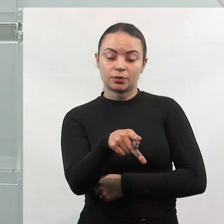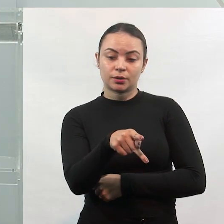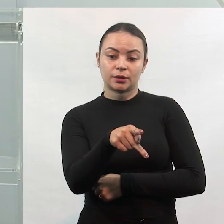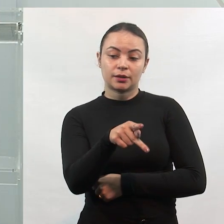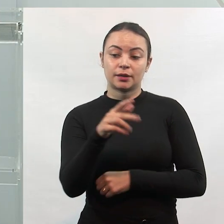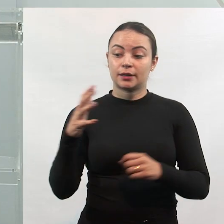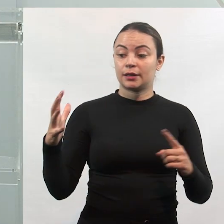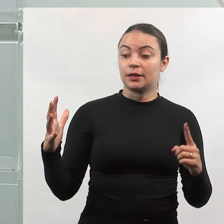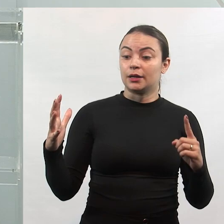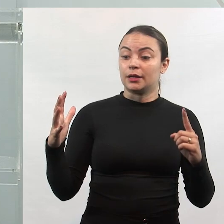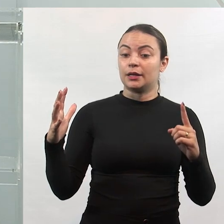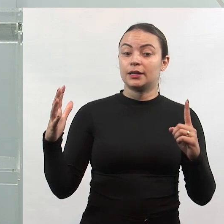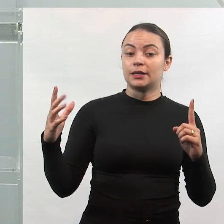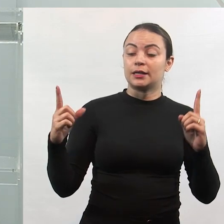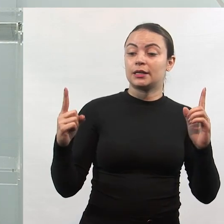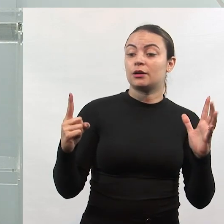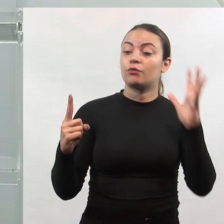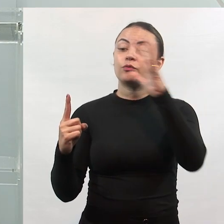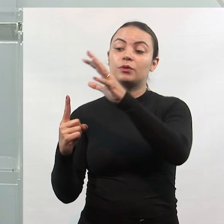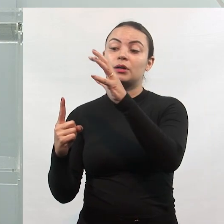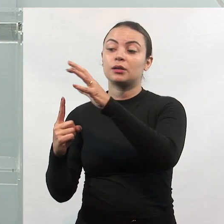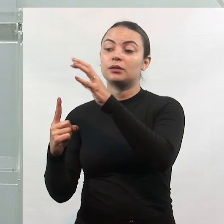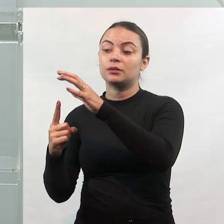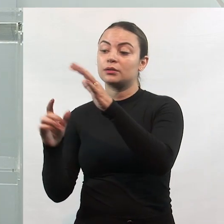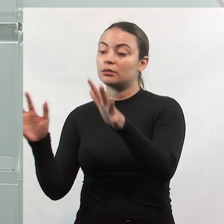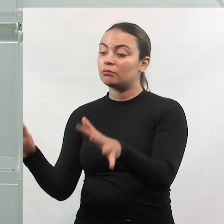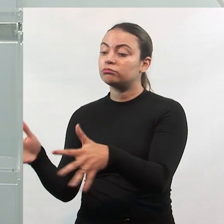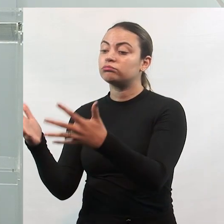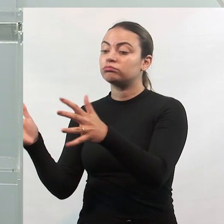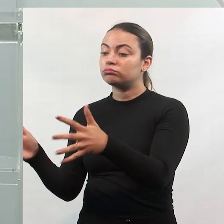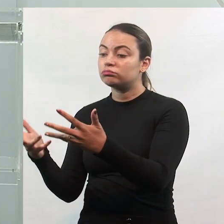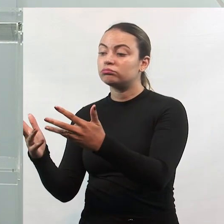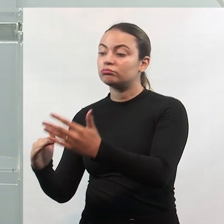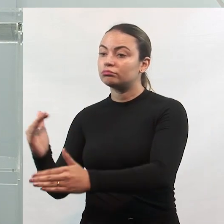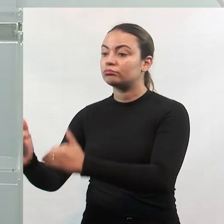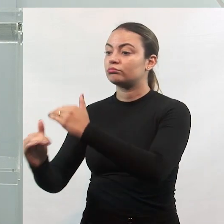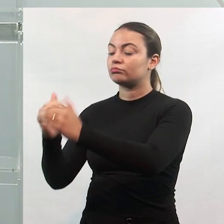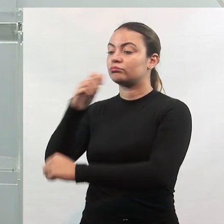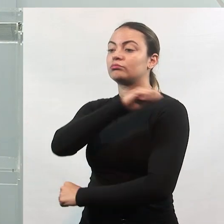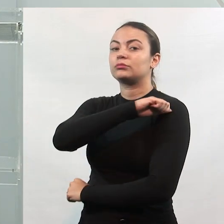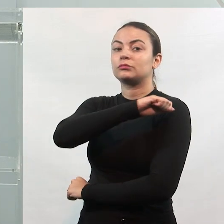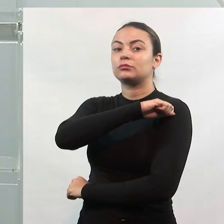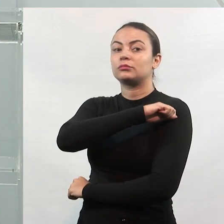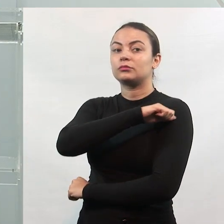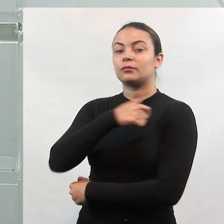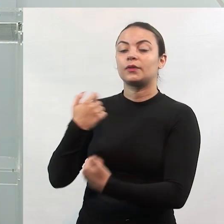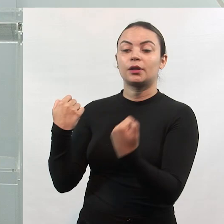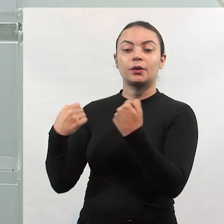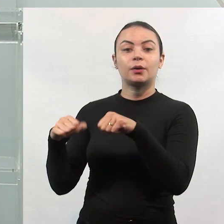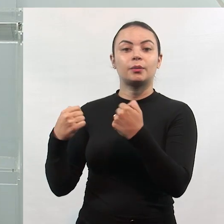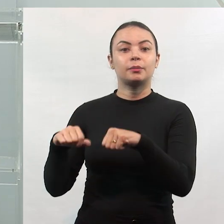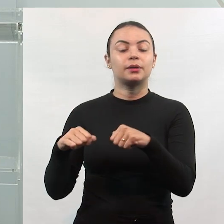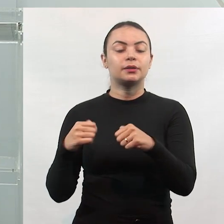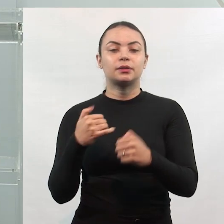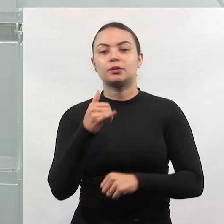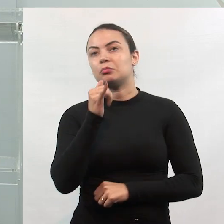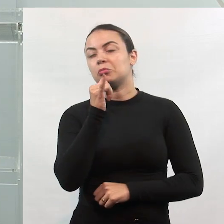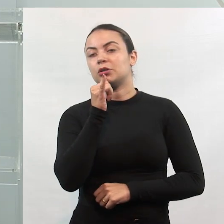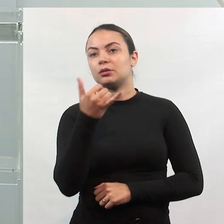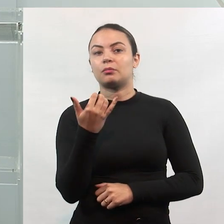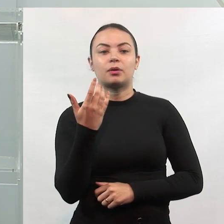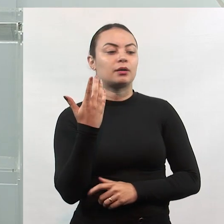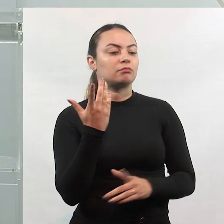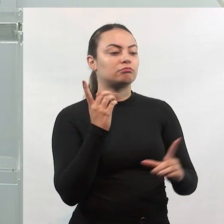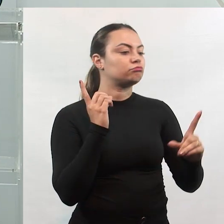determinado grupo. Então, eu quero fazer essa análise em Porto Velho, né, ou no Instituto Federal de Rondônia, campus Porto Velho,